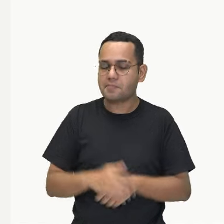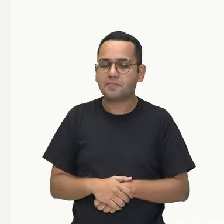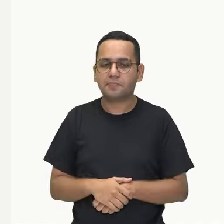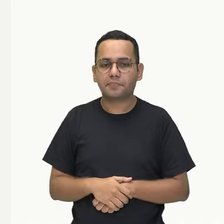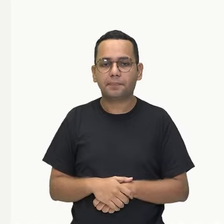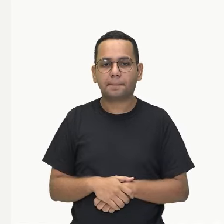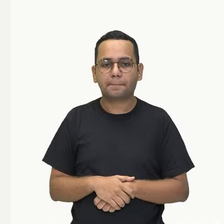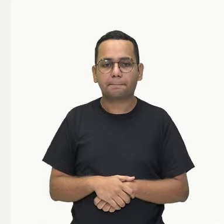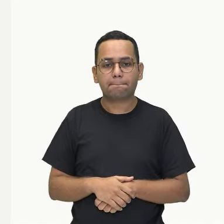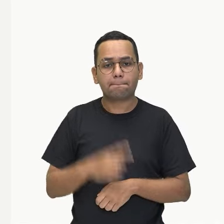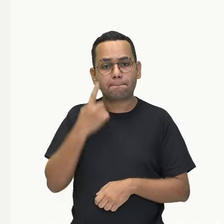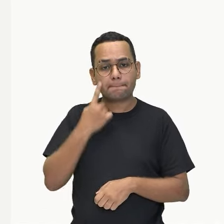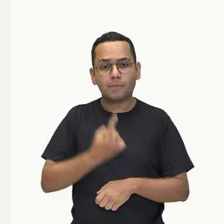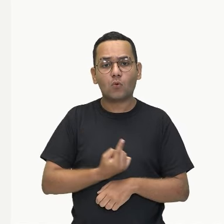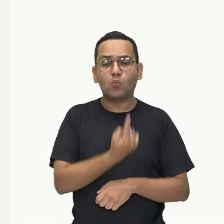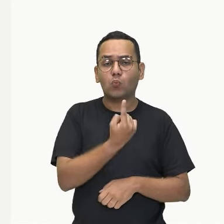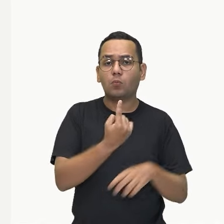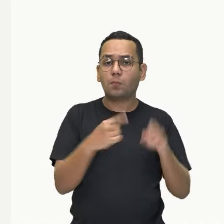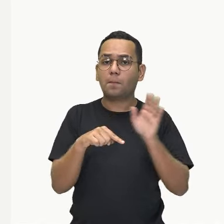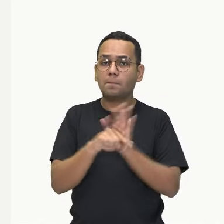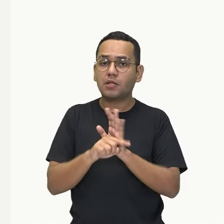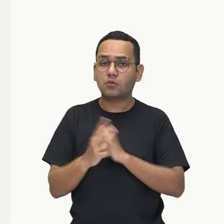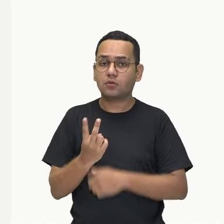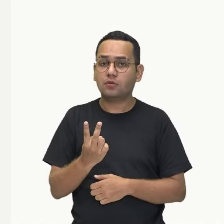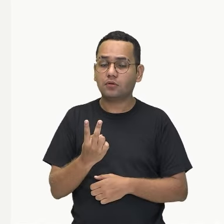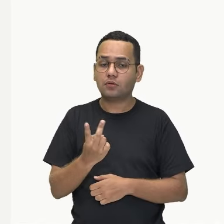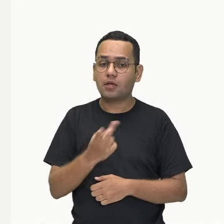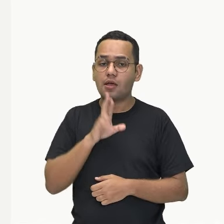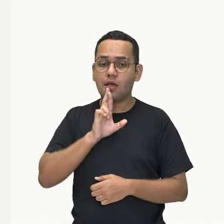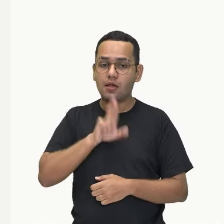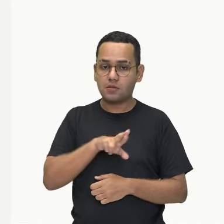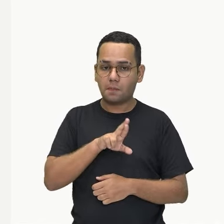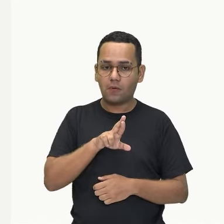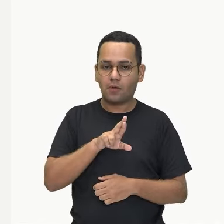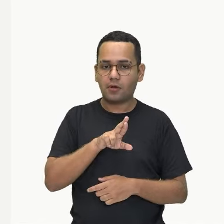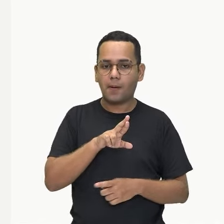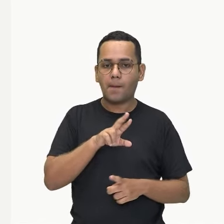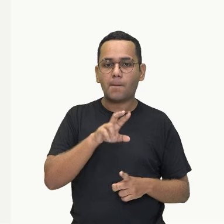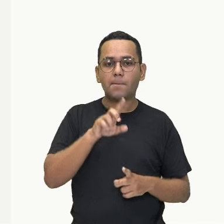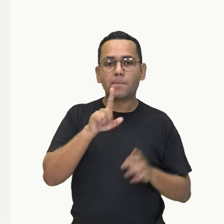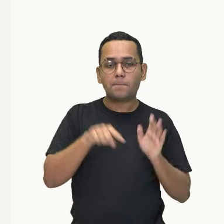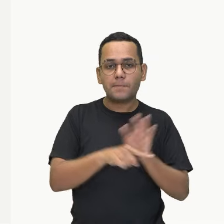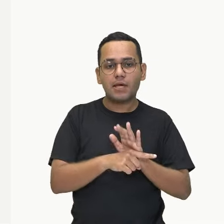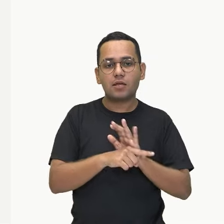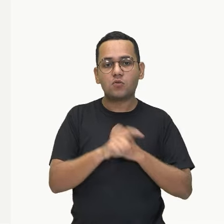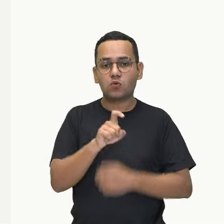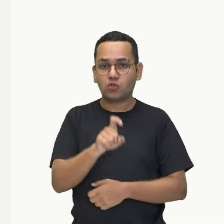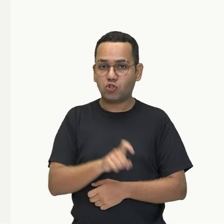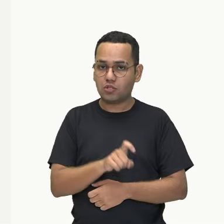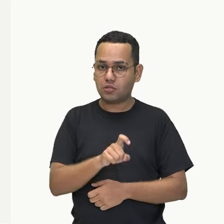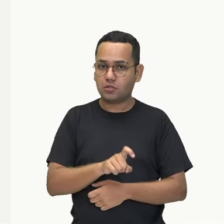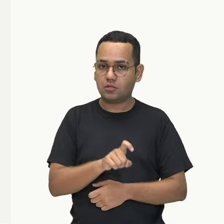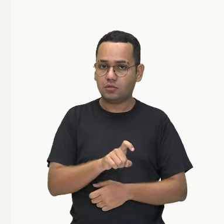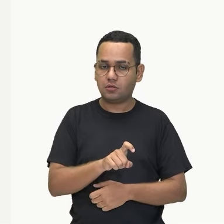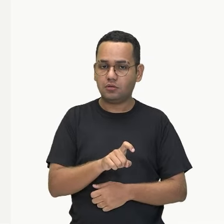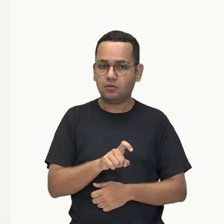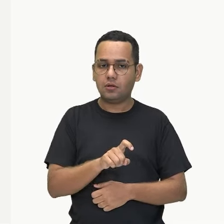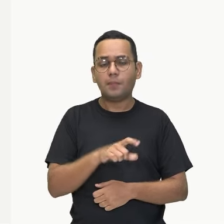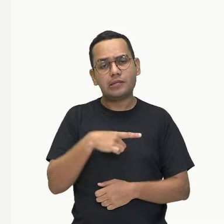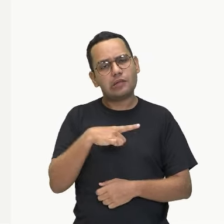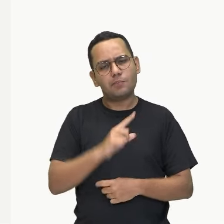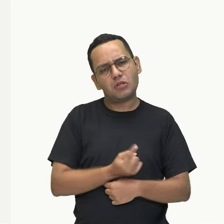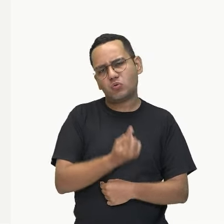1, porque não aparece, tá? 1 menos 2, menos 1. Precisa aparecer um 1?